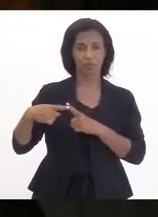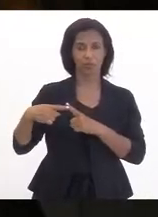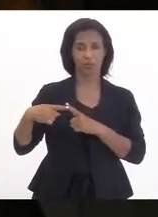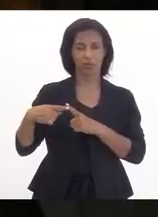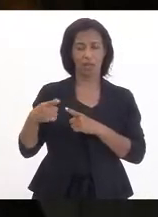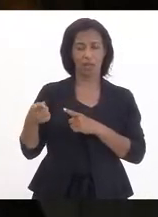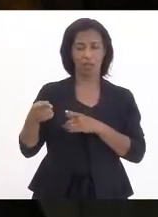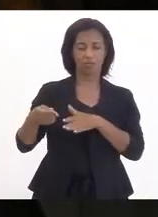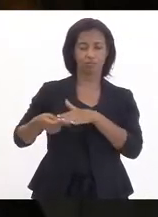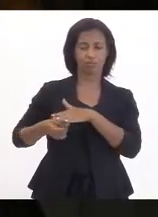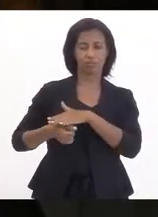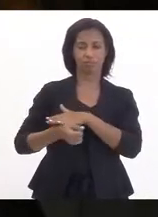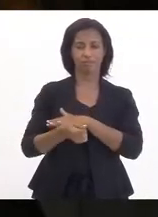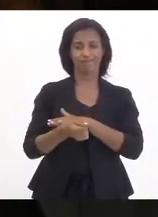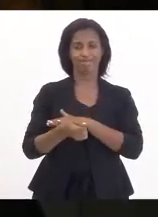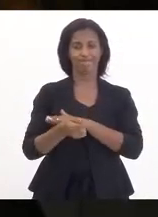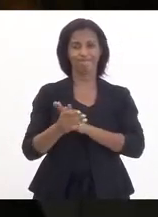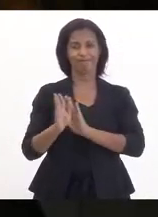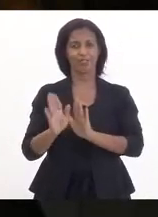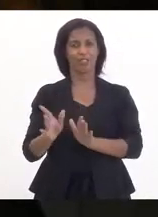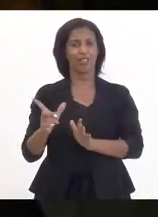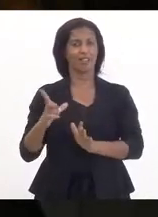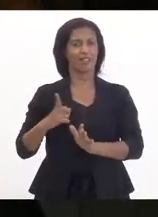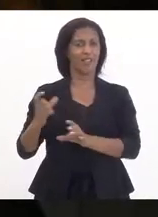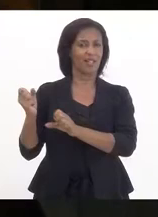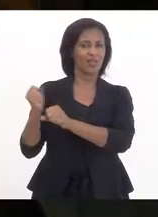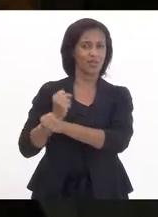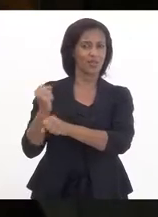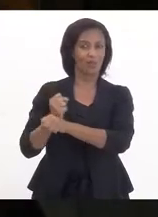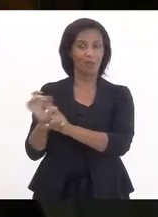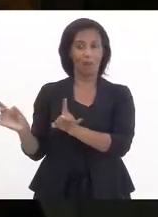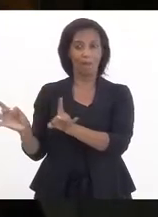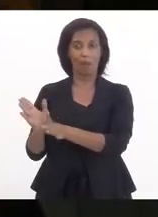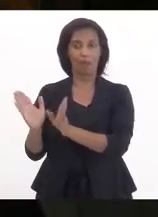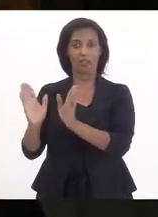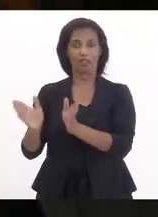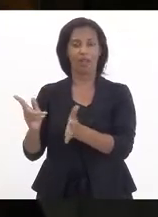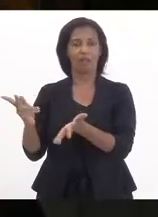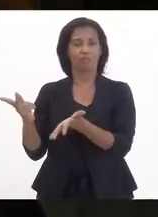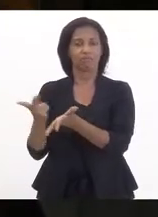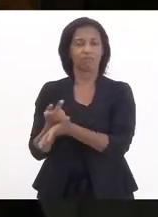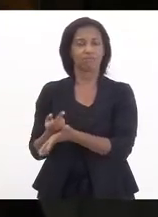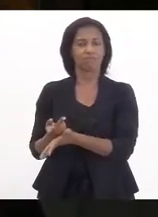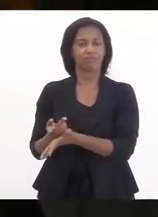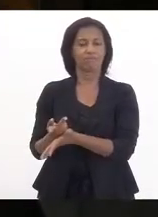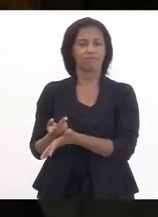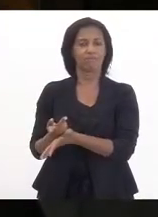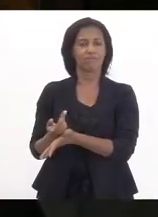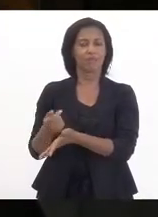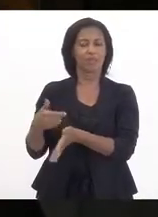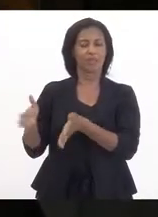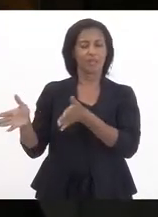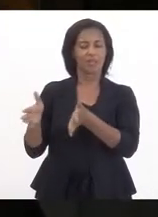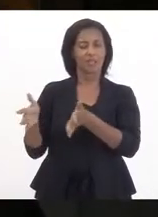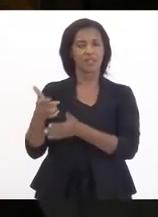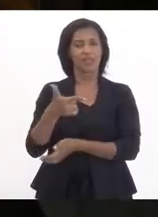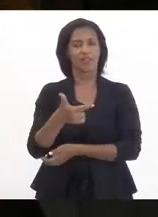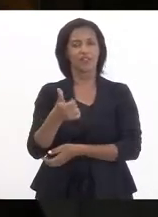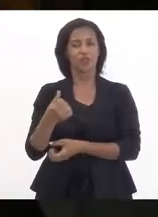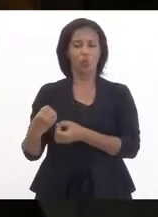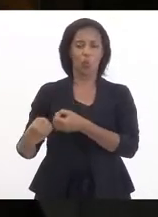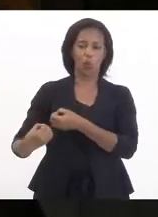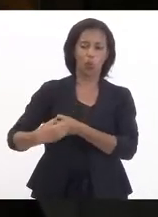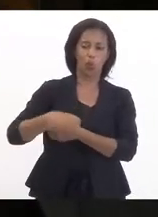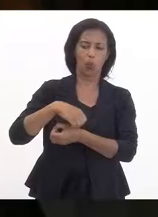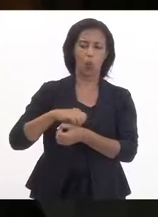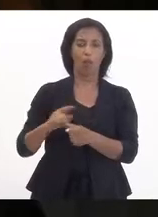aos investimentos concretos, às obras físicas concretas que seriam feitas nesses 21 municípios e